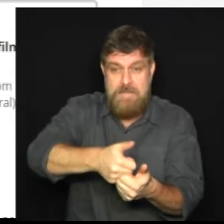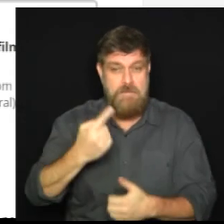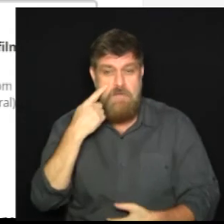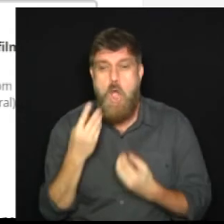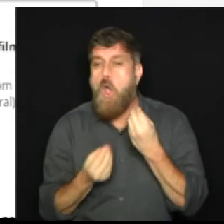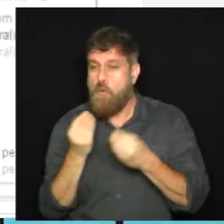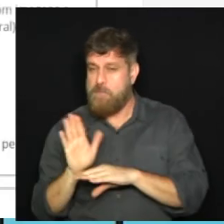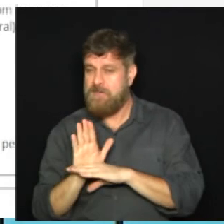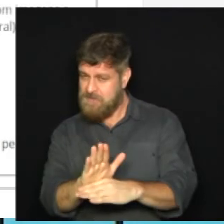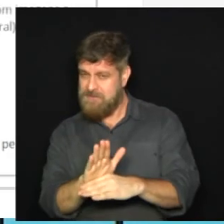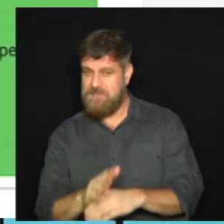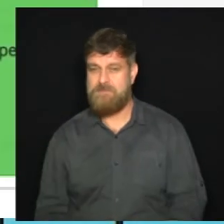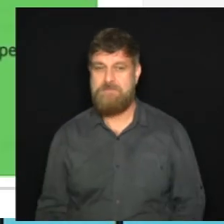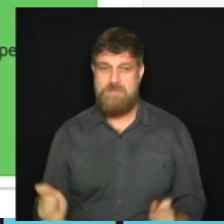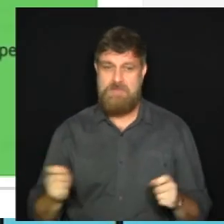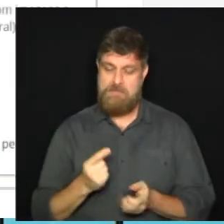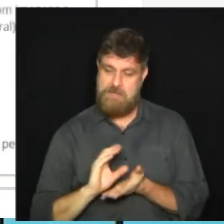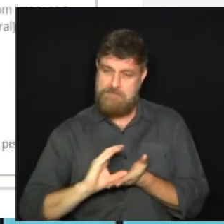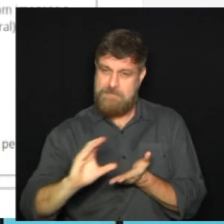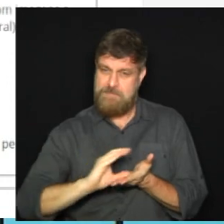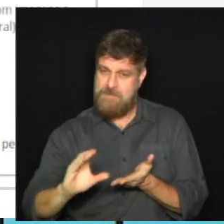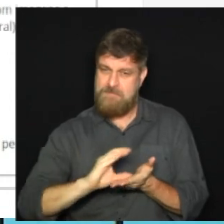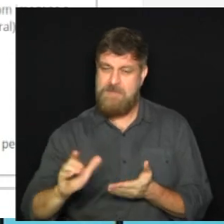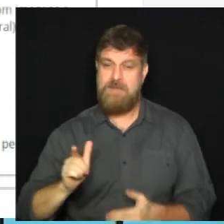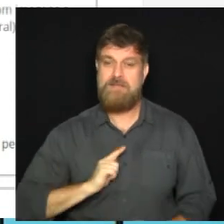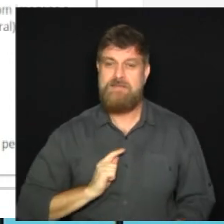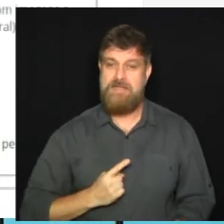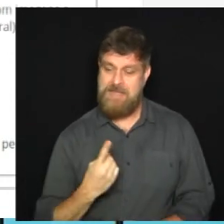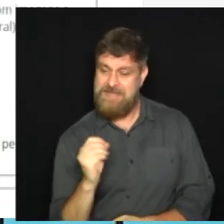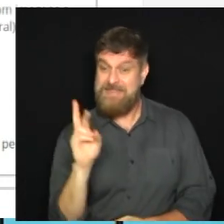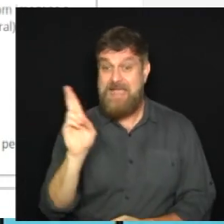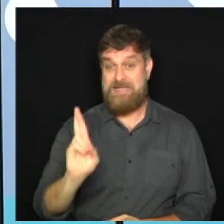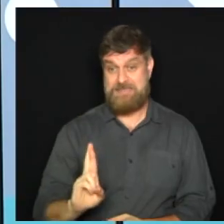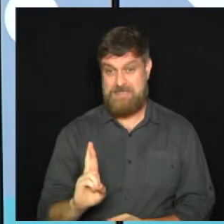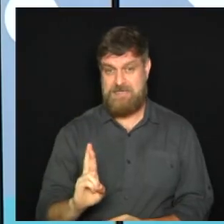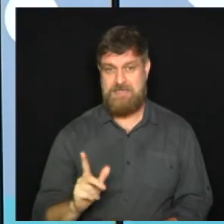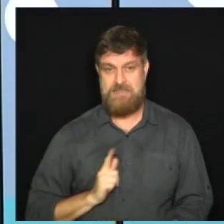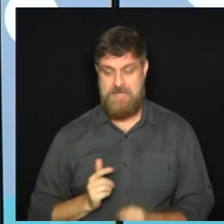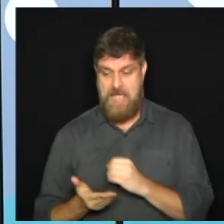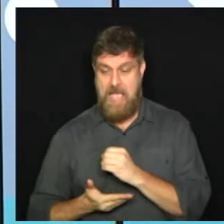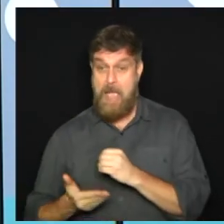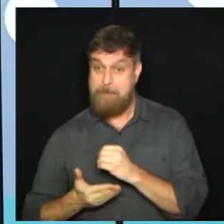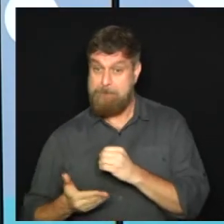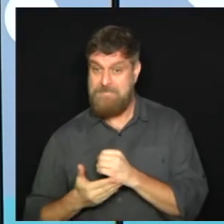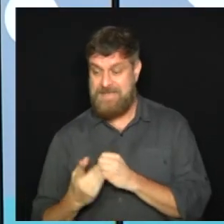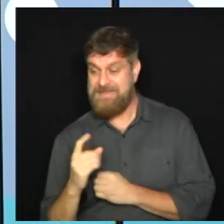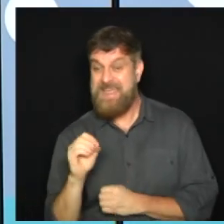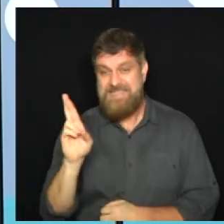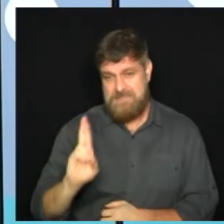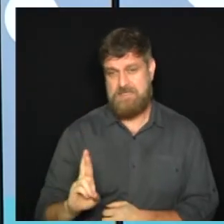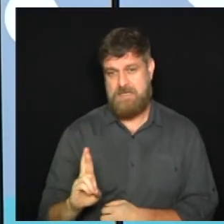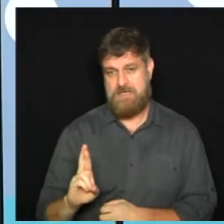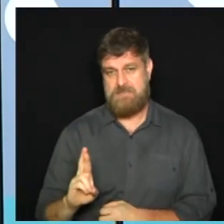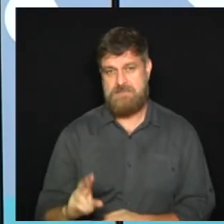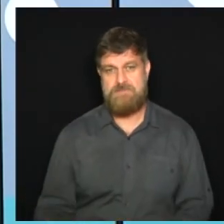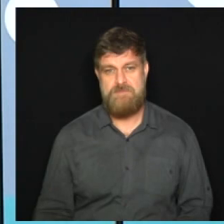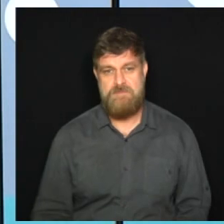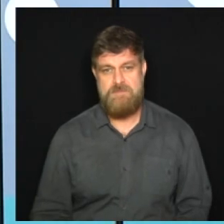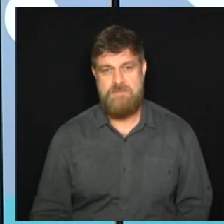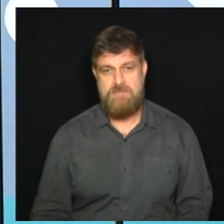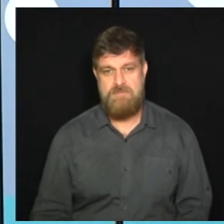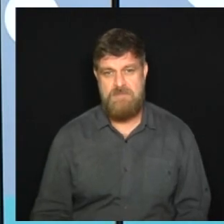patrocínio. E aí, conversando com os amigos, eu decidi fazer uma vaquinha online. A premiação vai acontecer em março